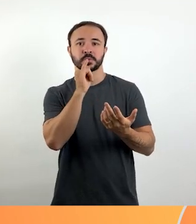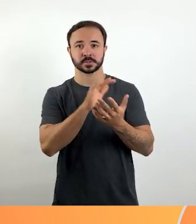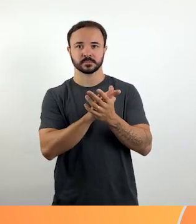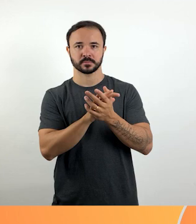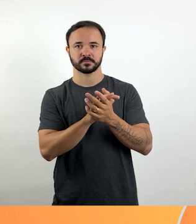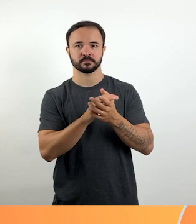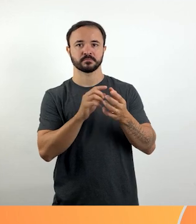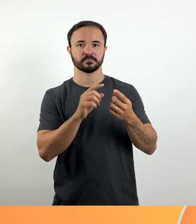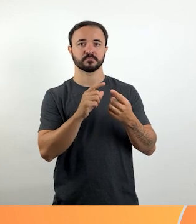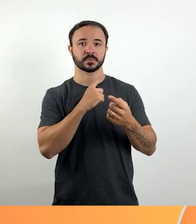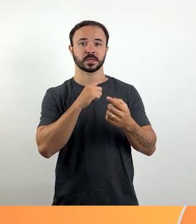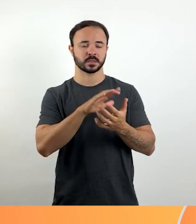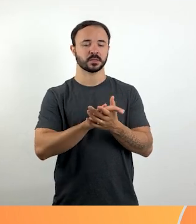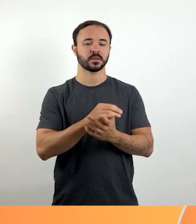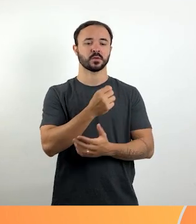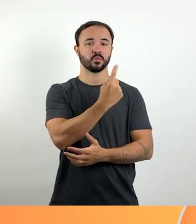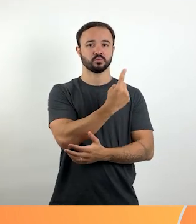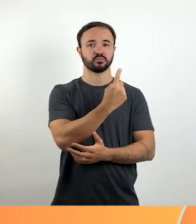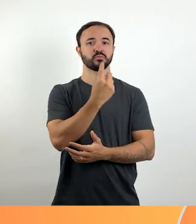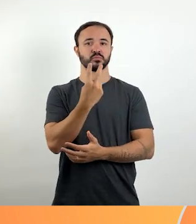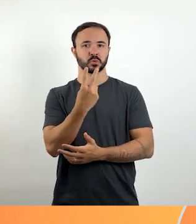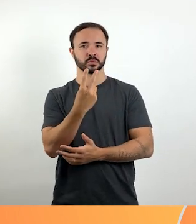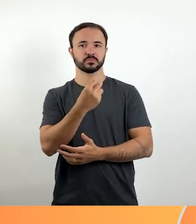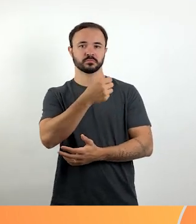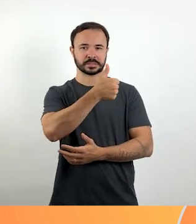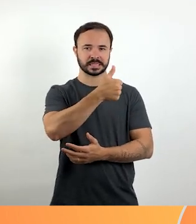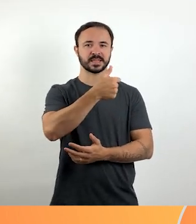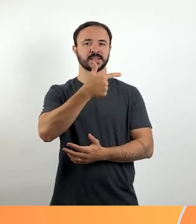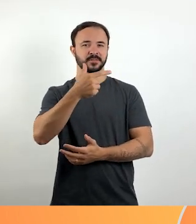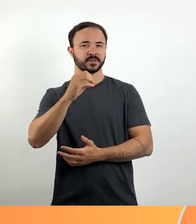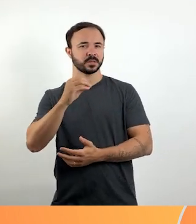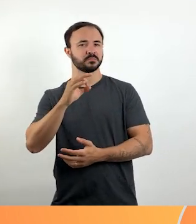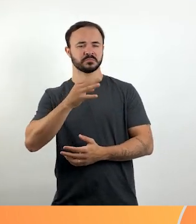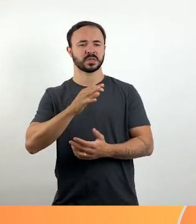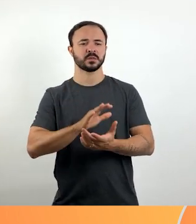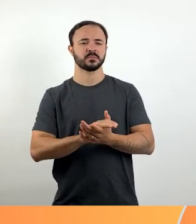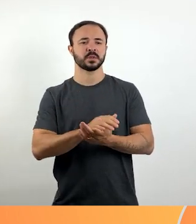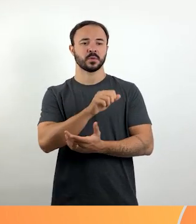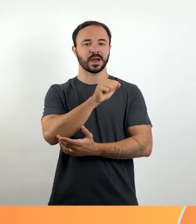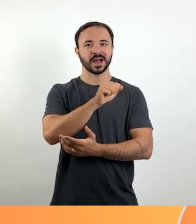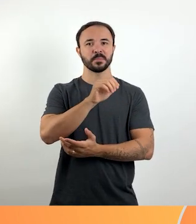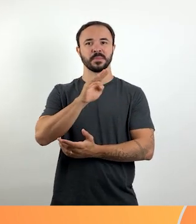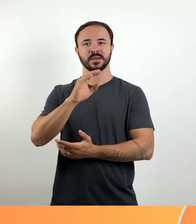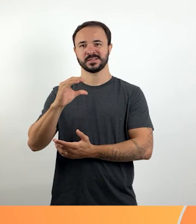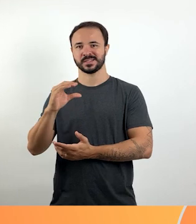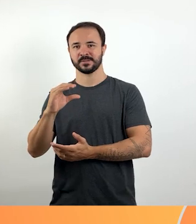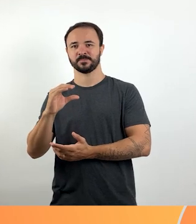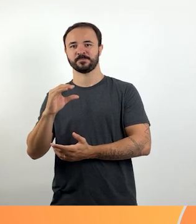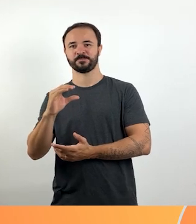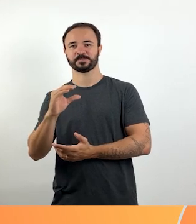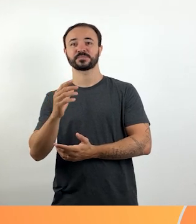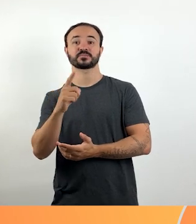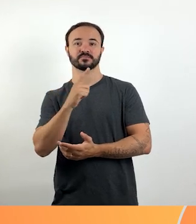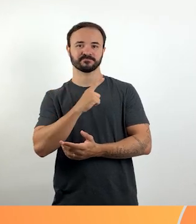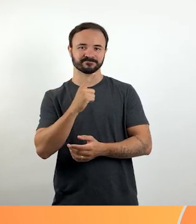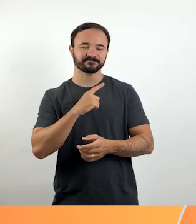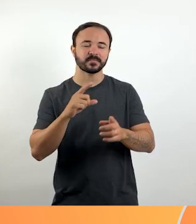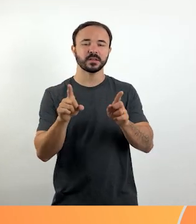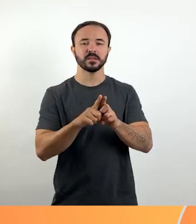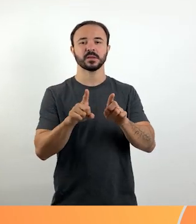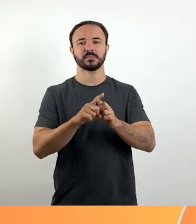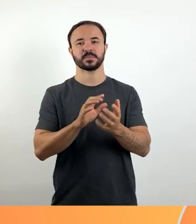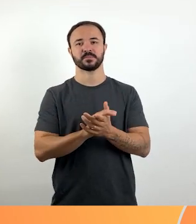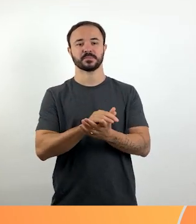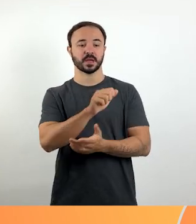1 e o 2, porque aqui, ó, ABC, eu tenho aqui também o